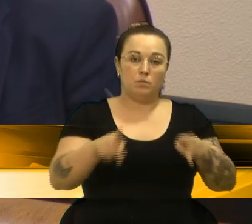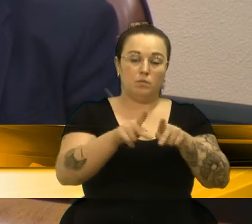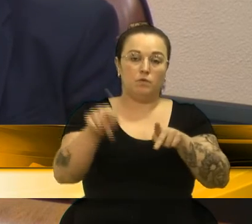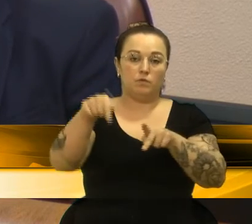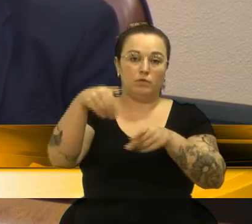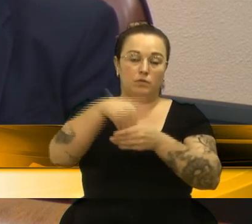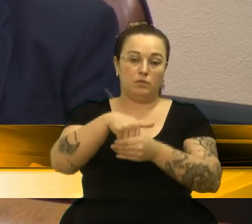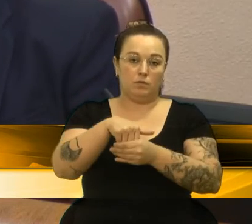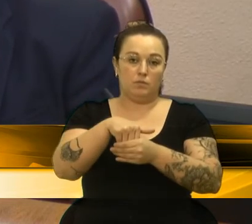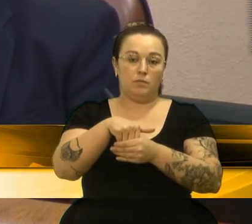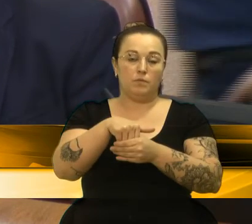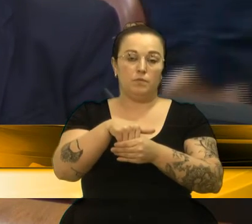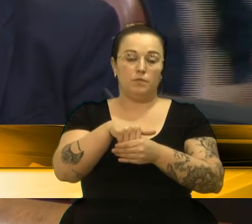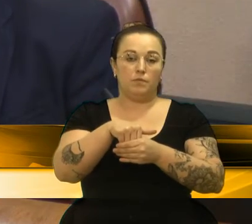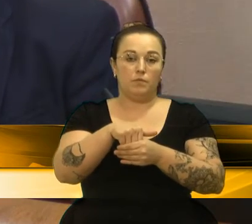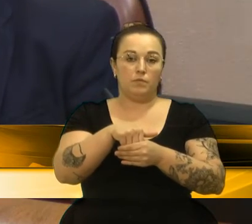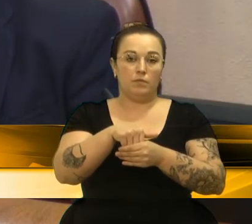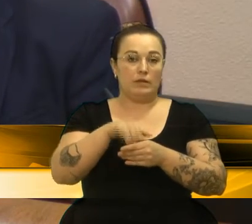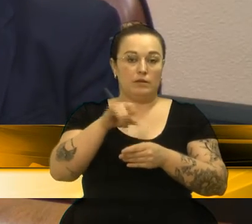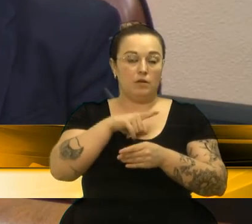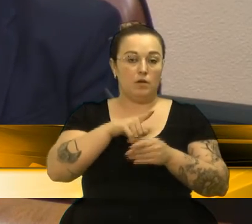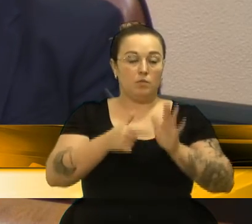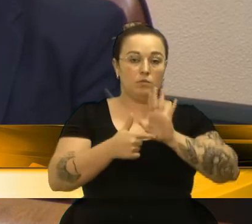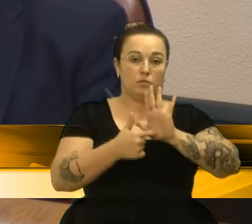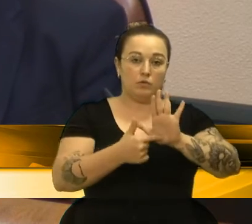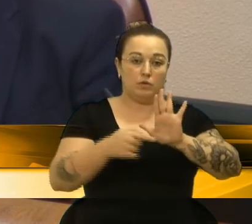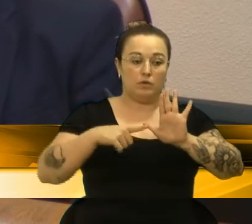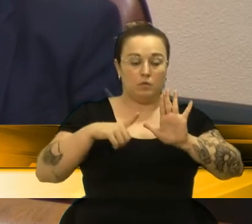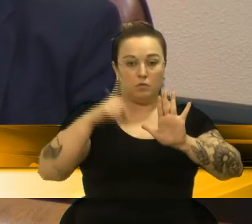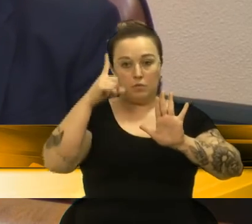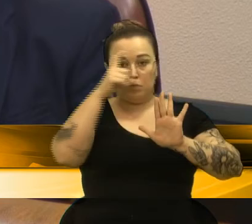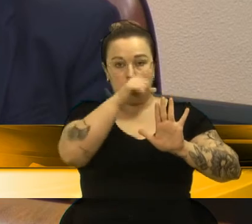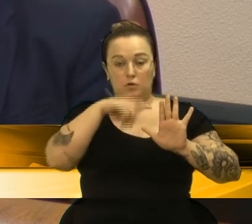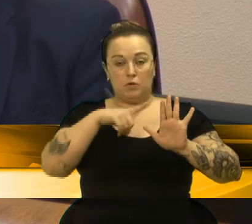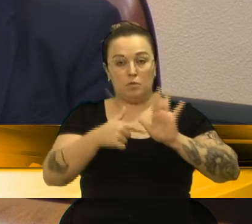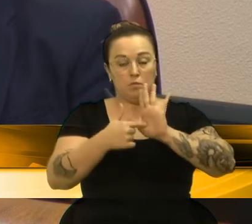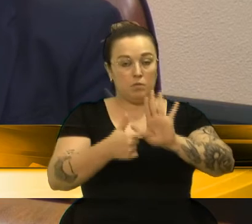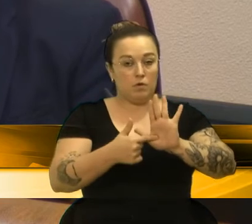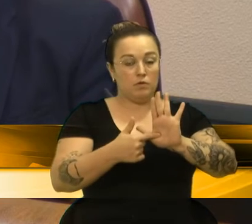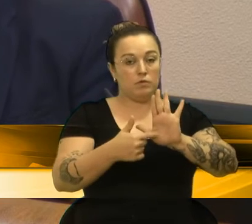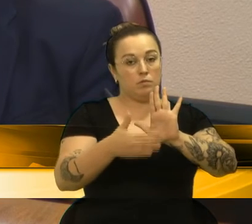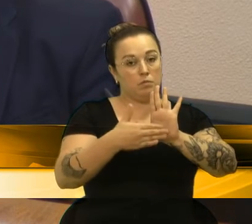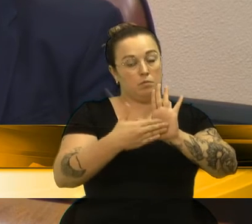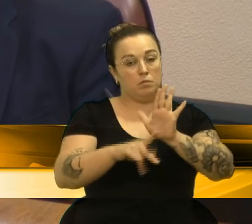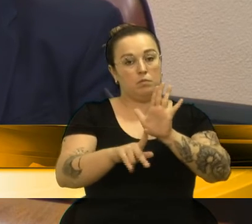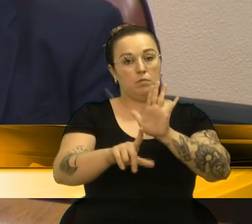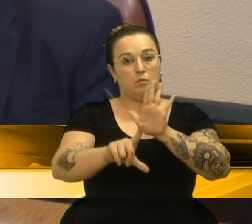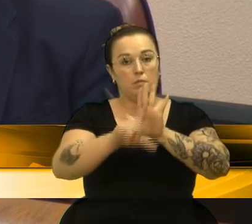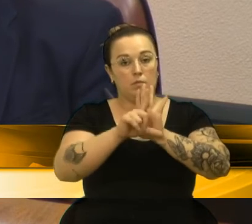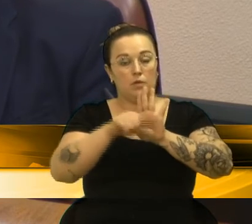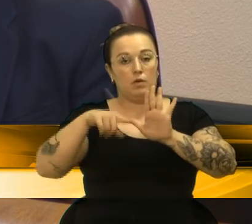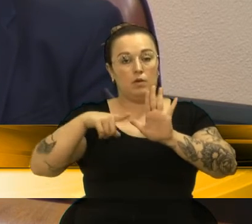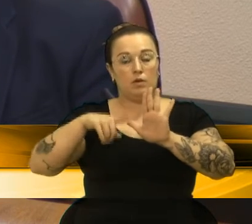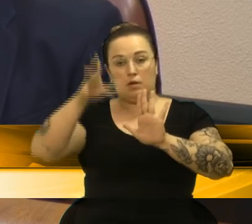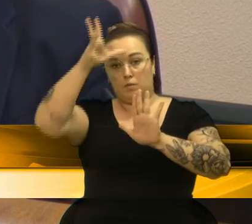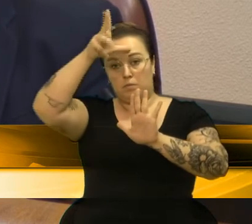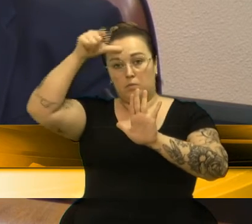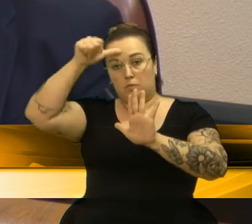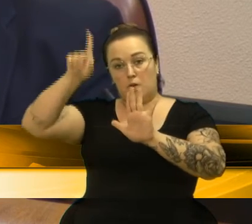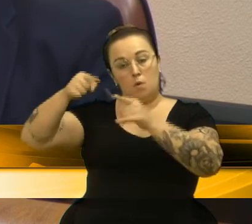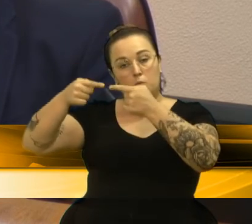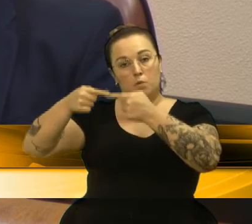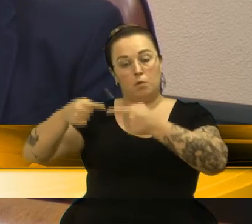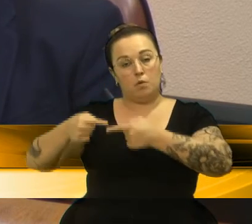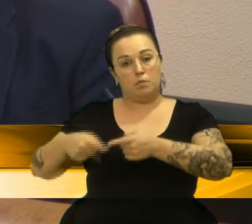lado, não se nos apresentam dificuldades diante do que se estabelece o comando normativo, procedimento do prefeito incompatível com a dignidade e decoro